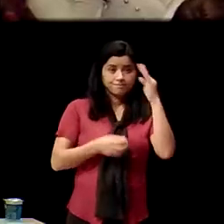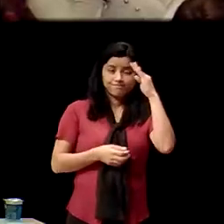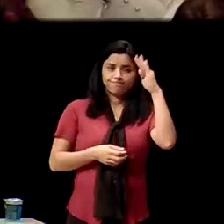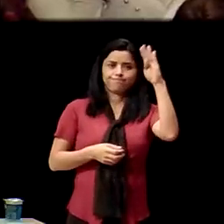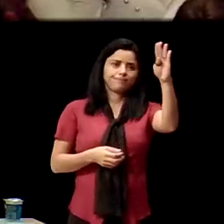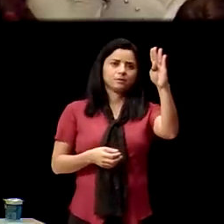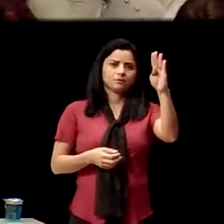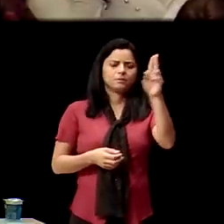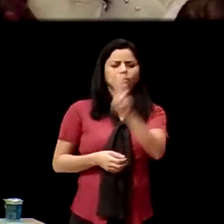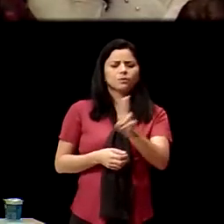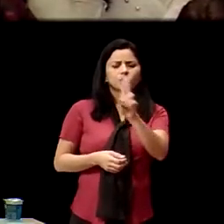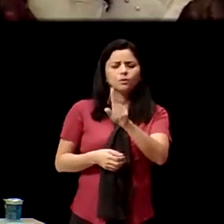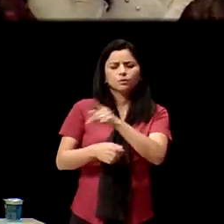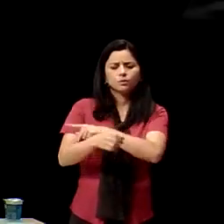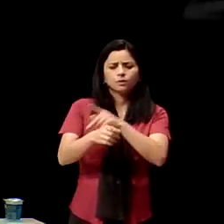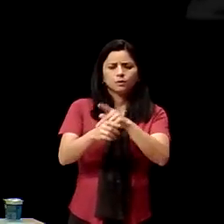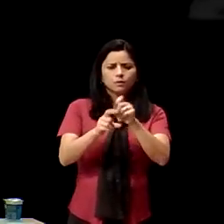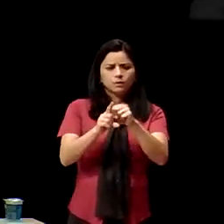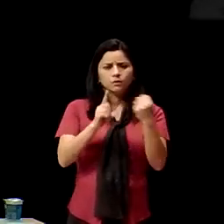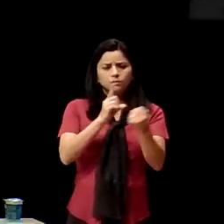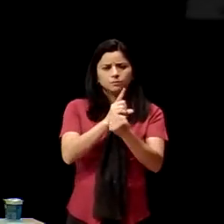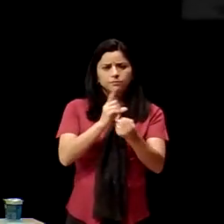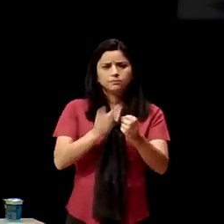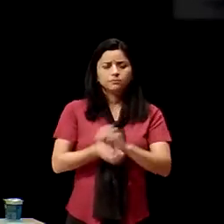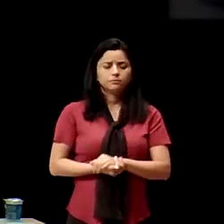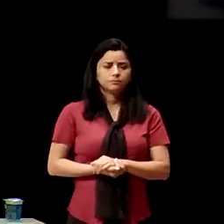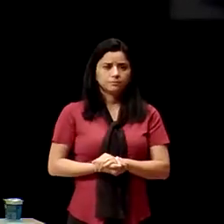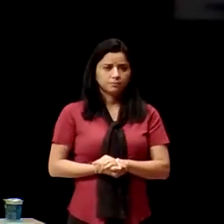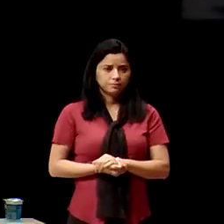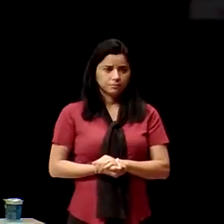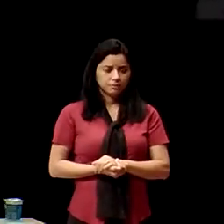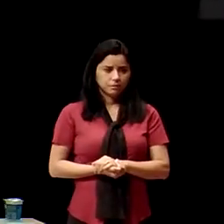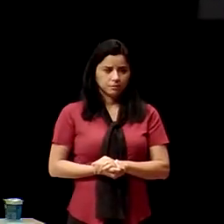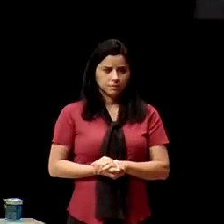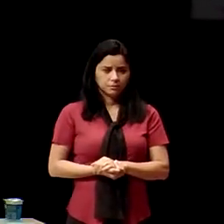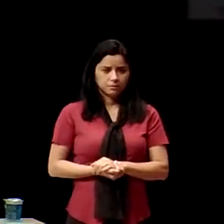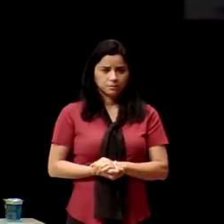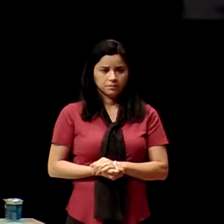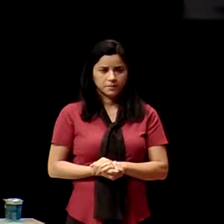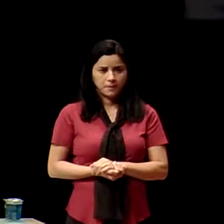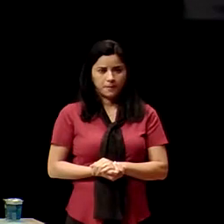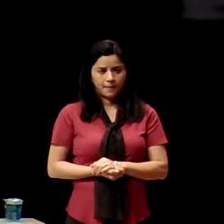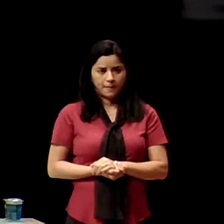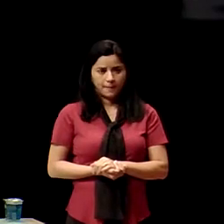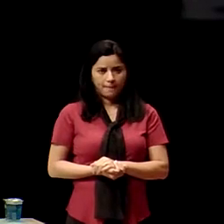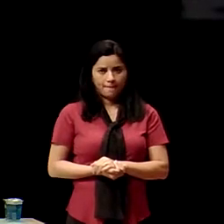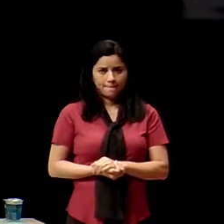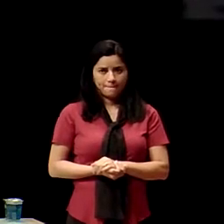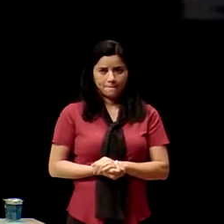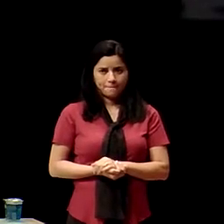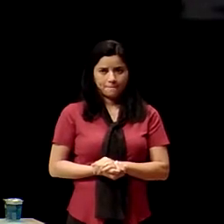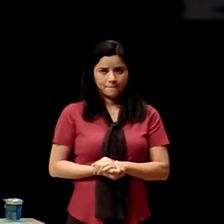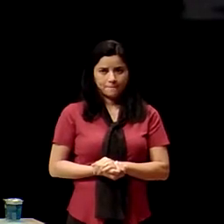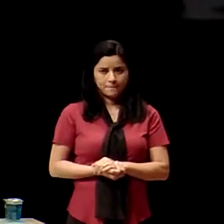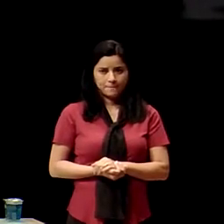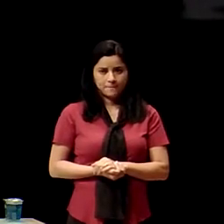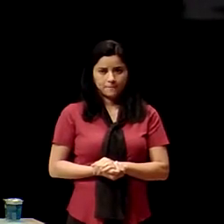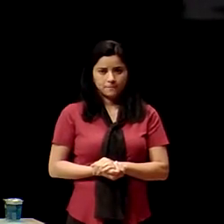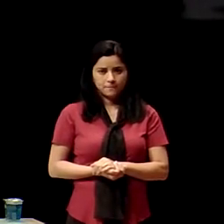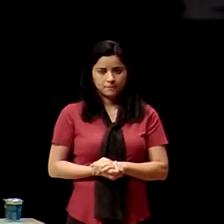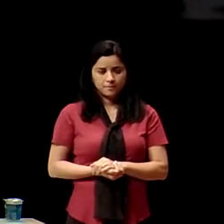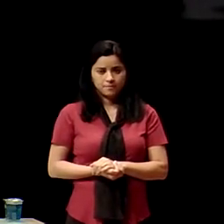pedagogia social. In Finland, social pedagogy has been developed as a field